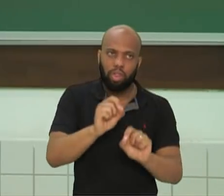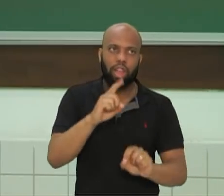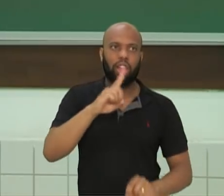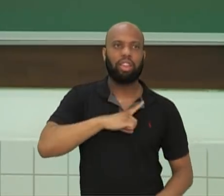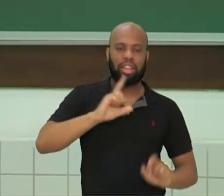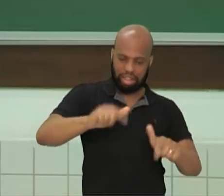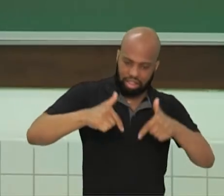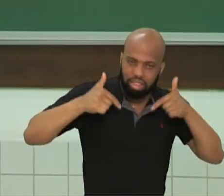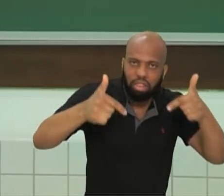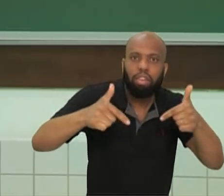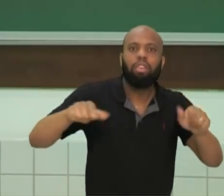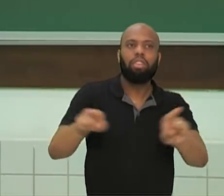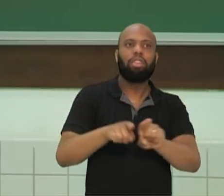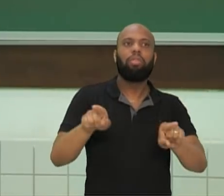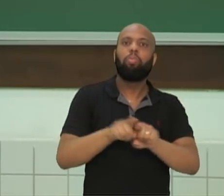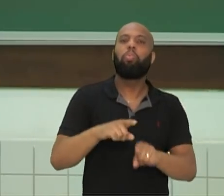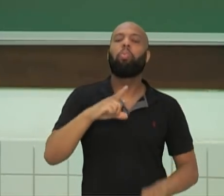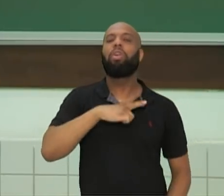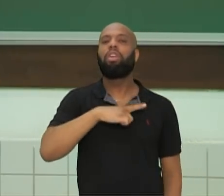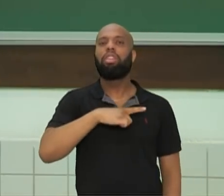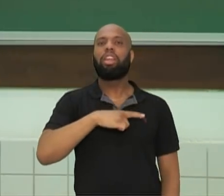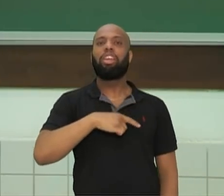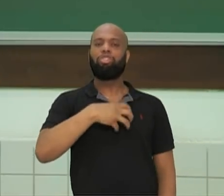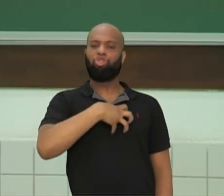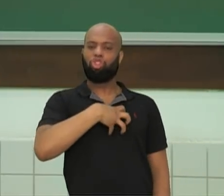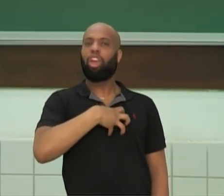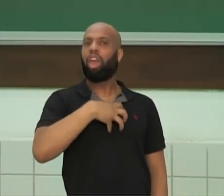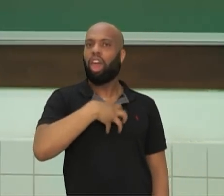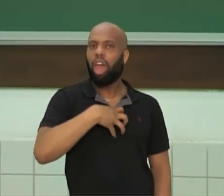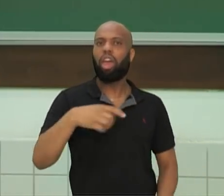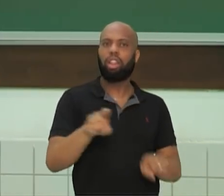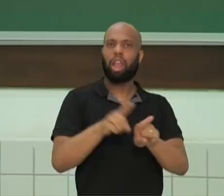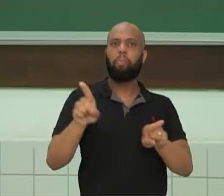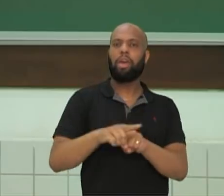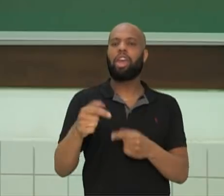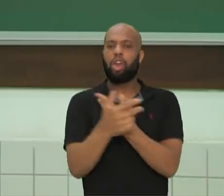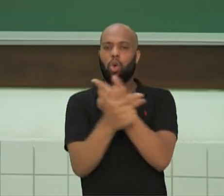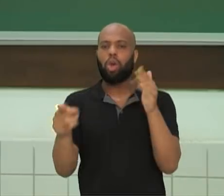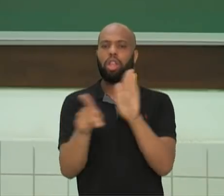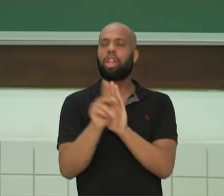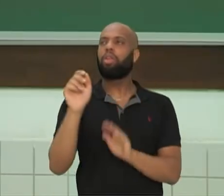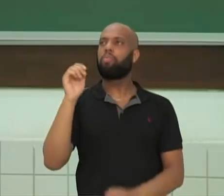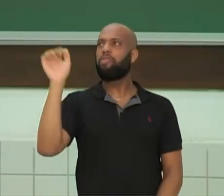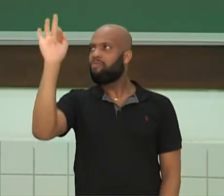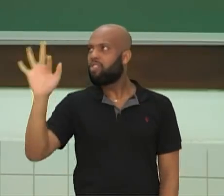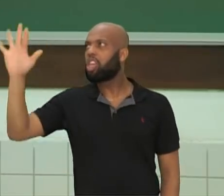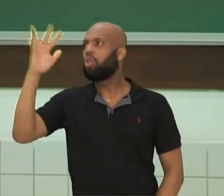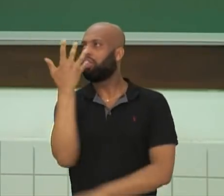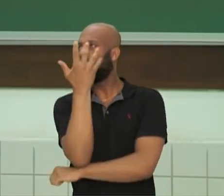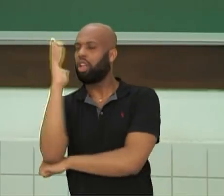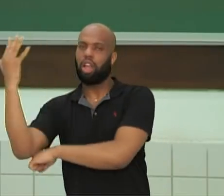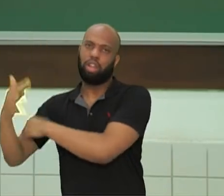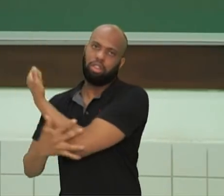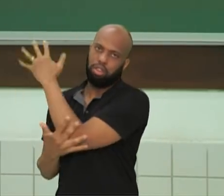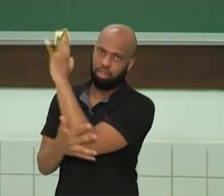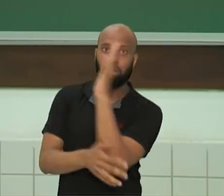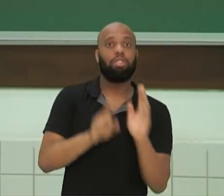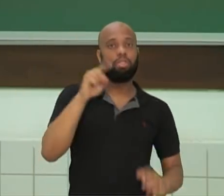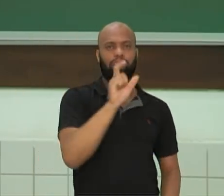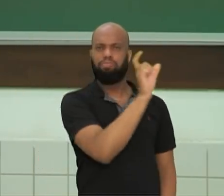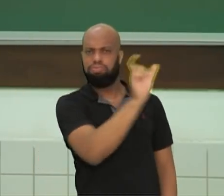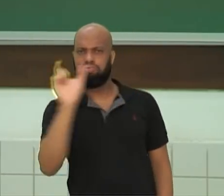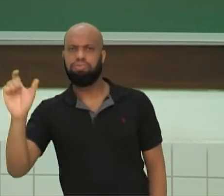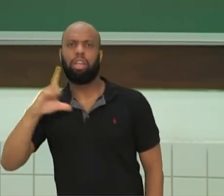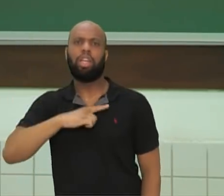da ação, o estado, fenômenos da natureza. Então, essas palavrinhas que exprimem isso,